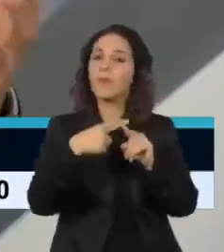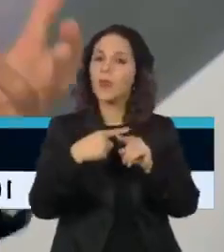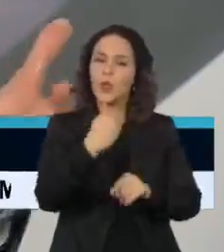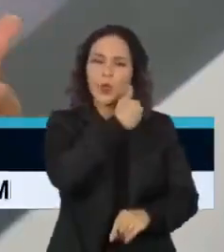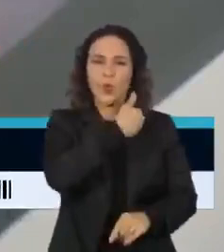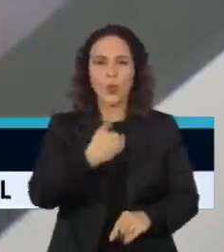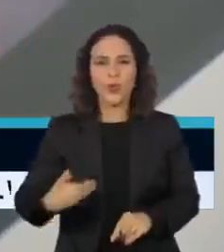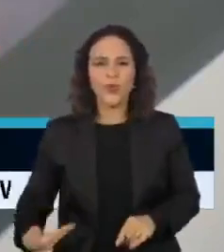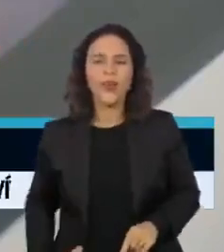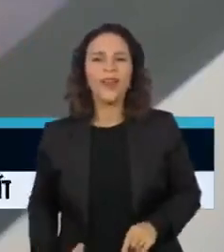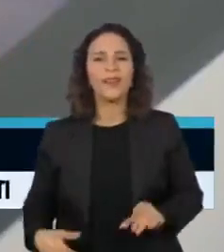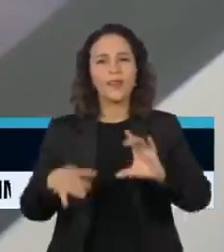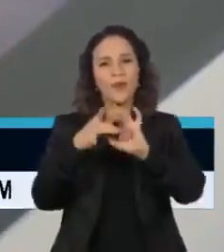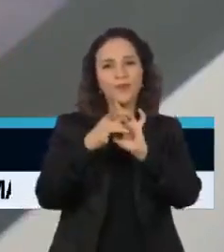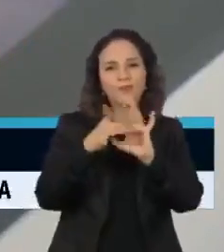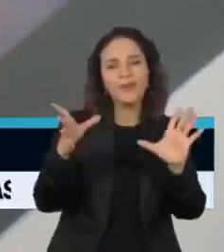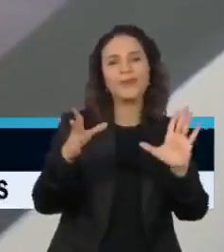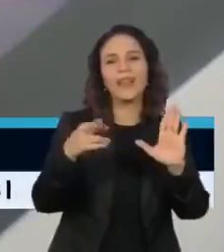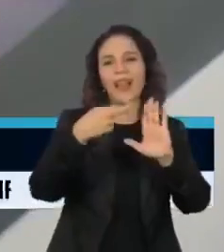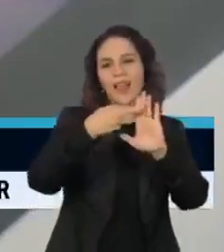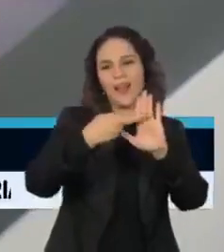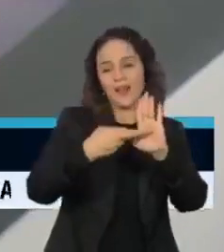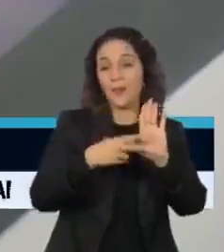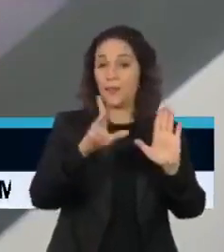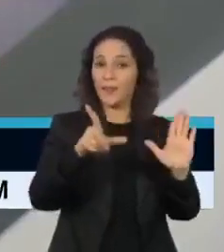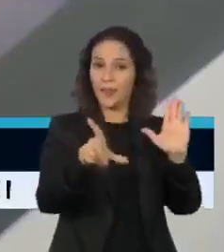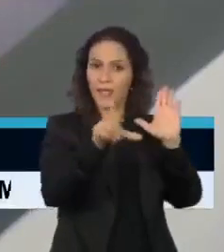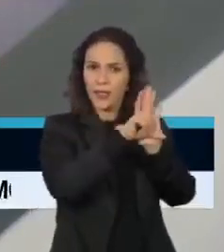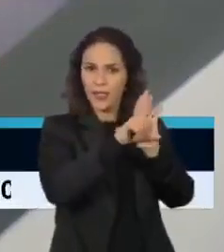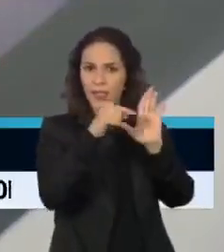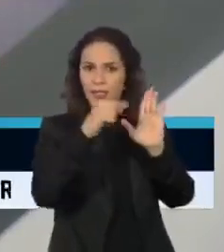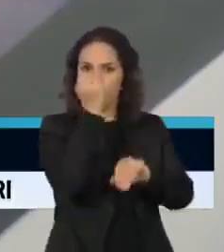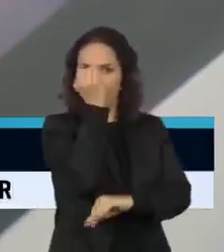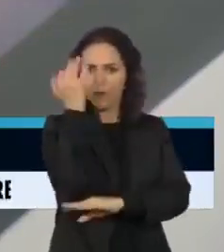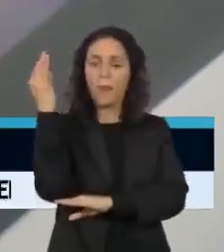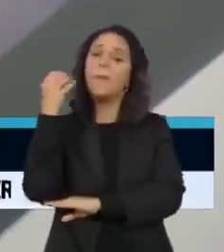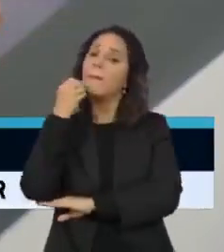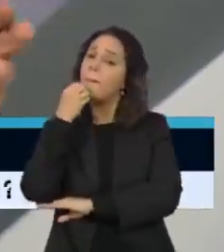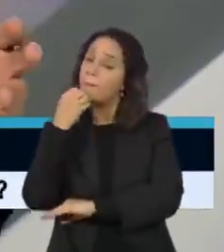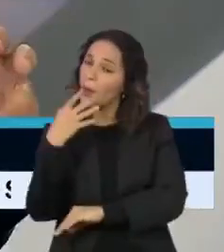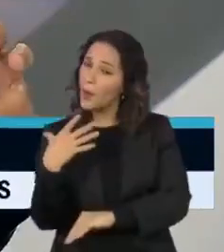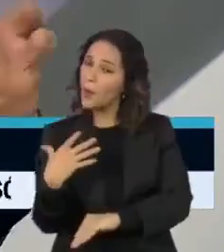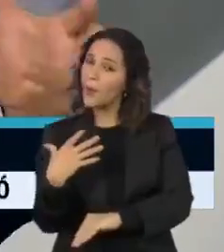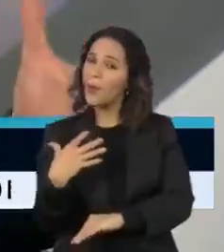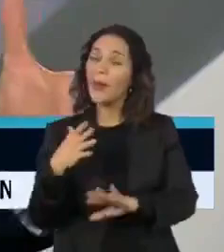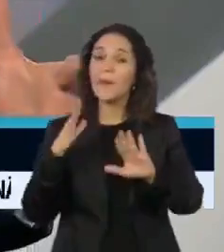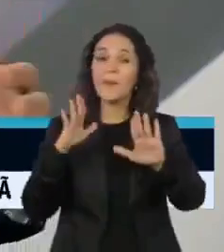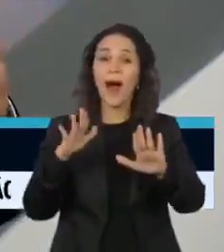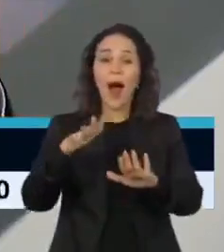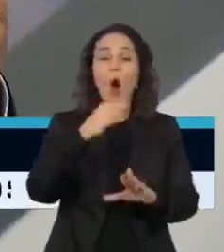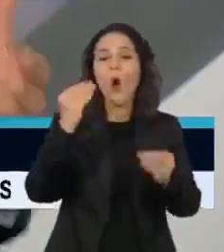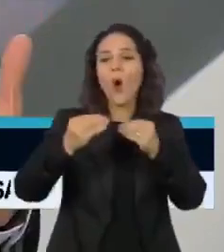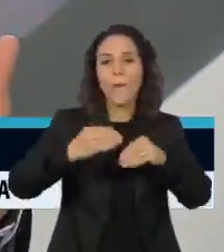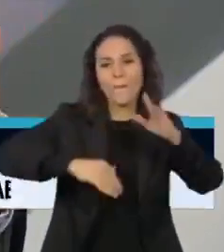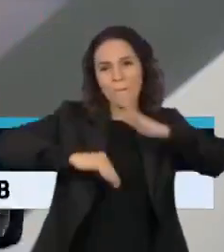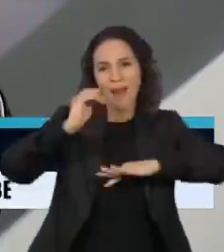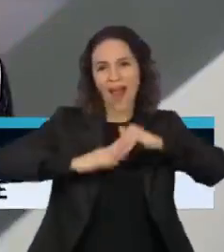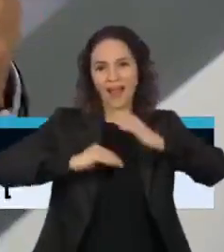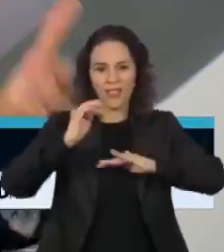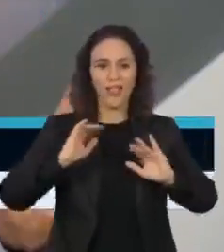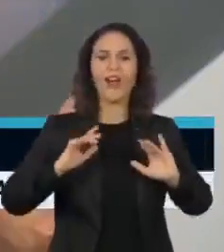pública de licenciamento de regulação a legislação brasileira ambiental é boa mas a máquina pública